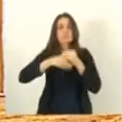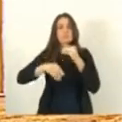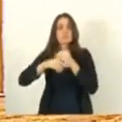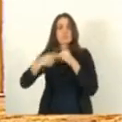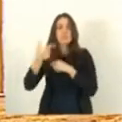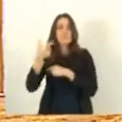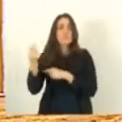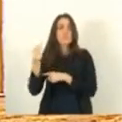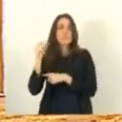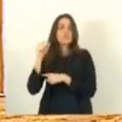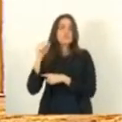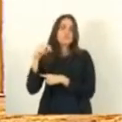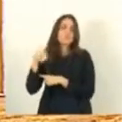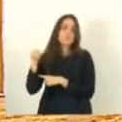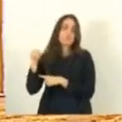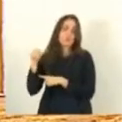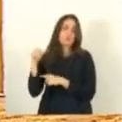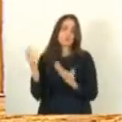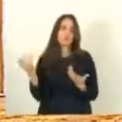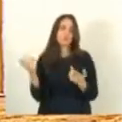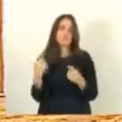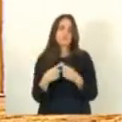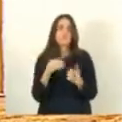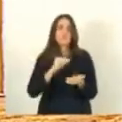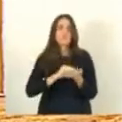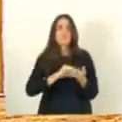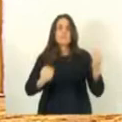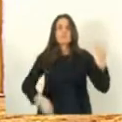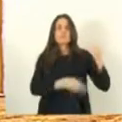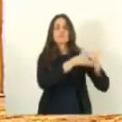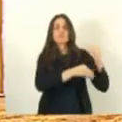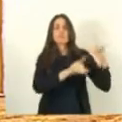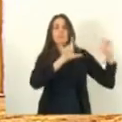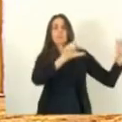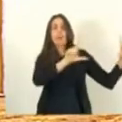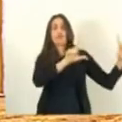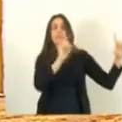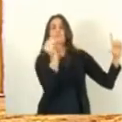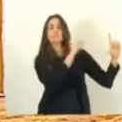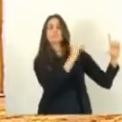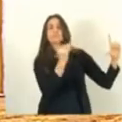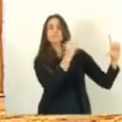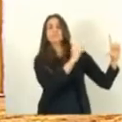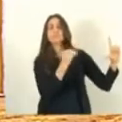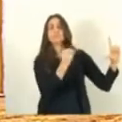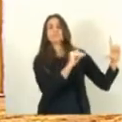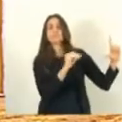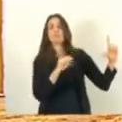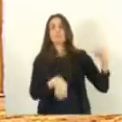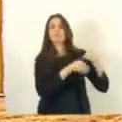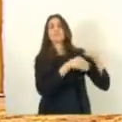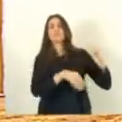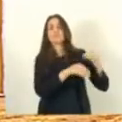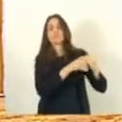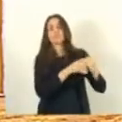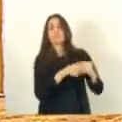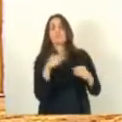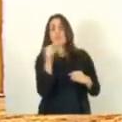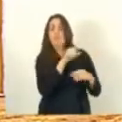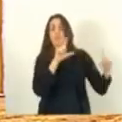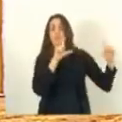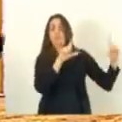acrescentados nesta placa os aditivos. Nessa placa também não consta o telefone